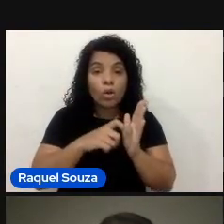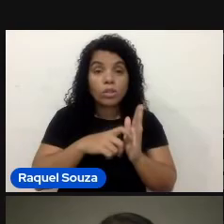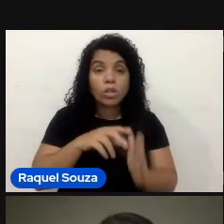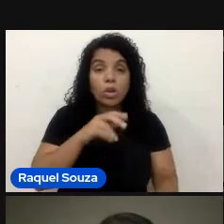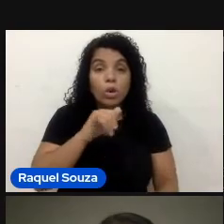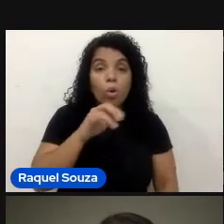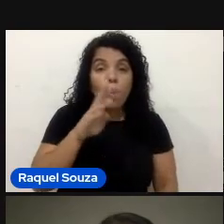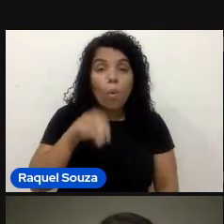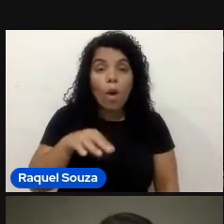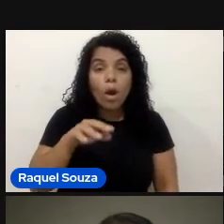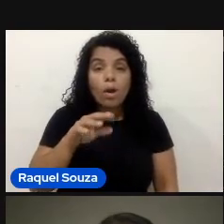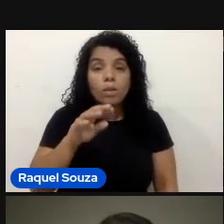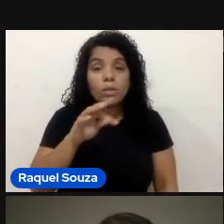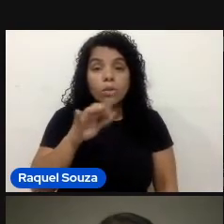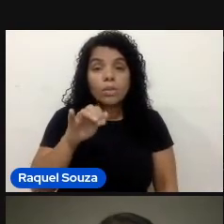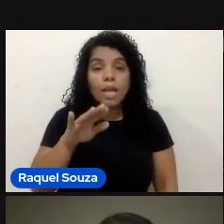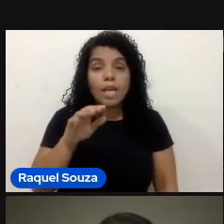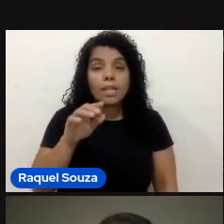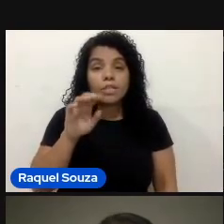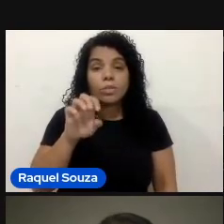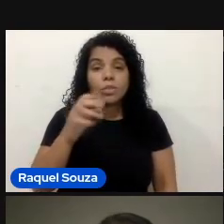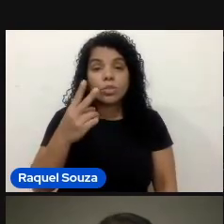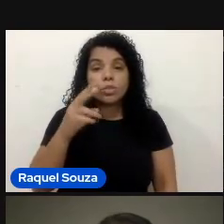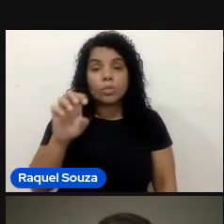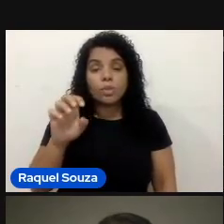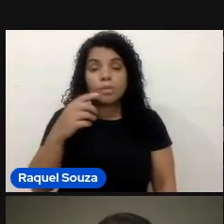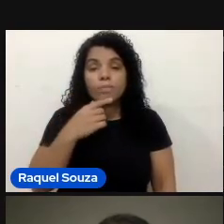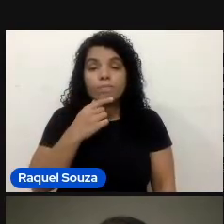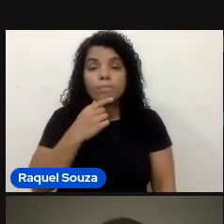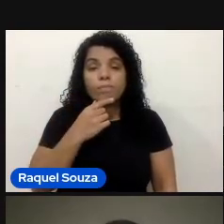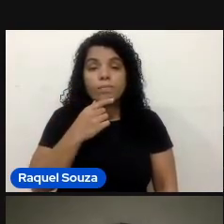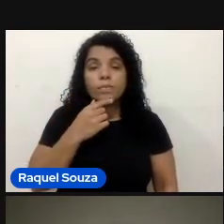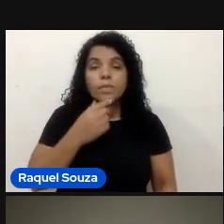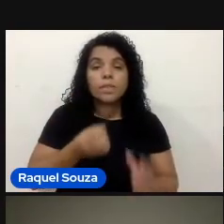tests. E2E create user.